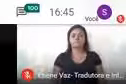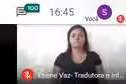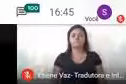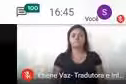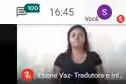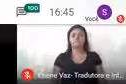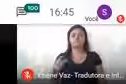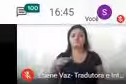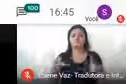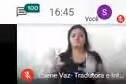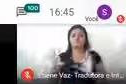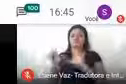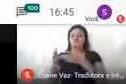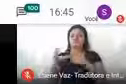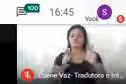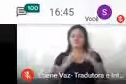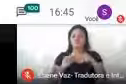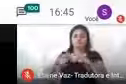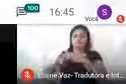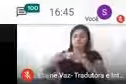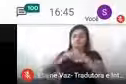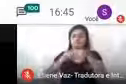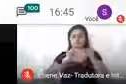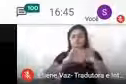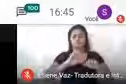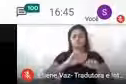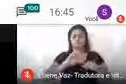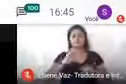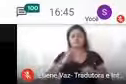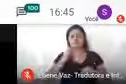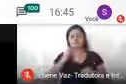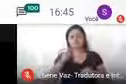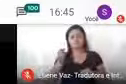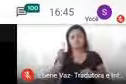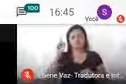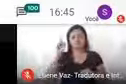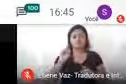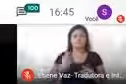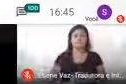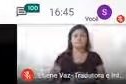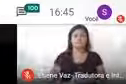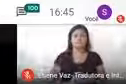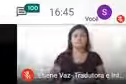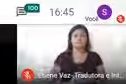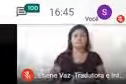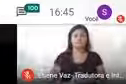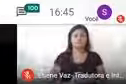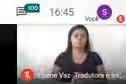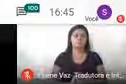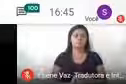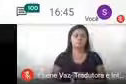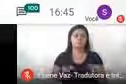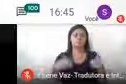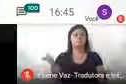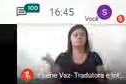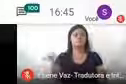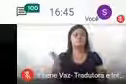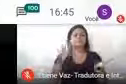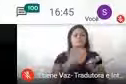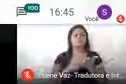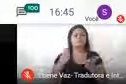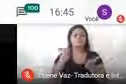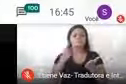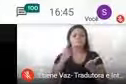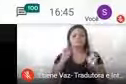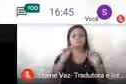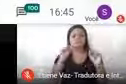quilombolas, por descendentes portugueses. Então, eu vou começar falando dos quatro